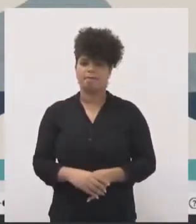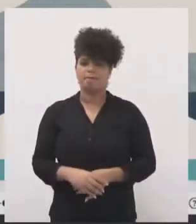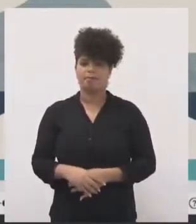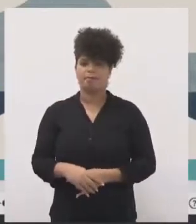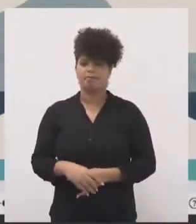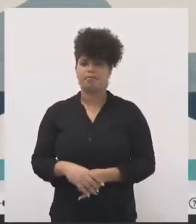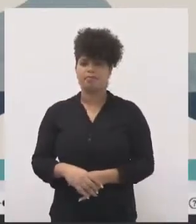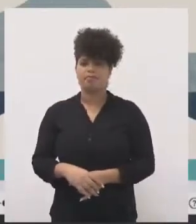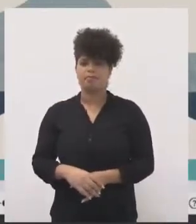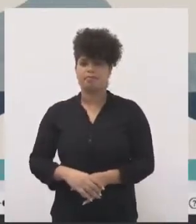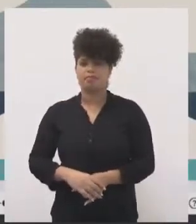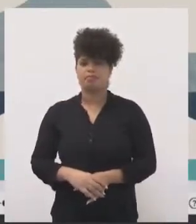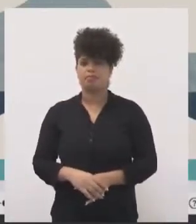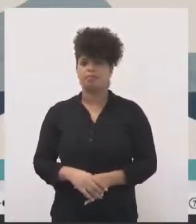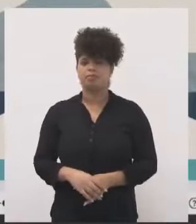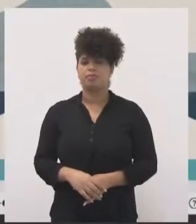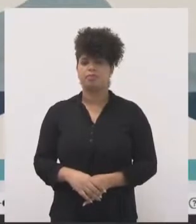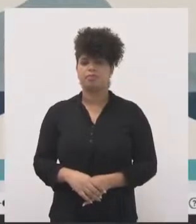Cachoeira.